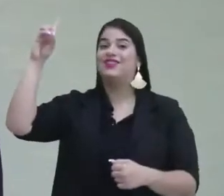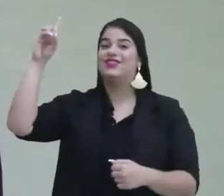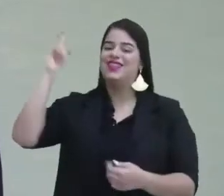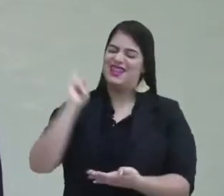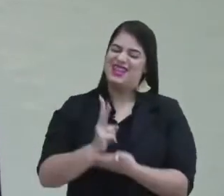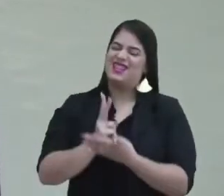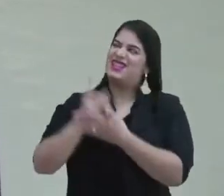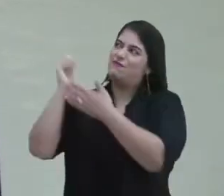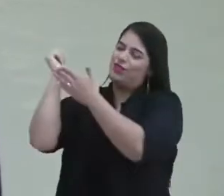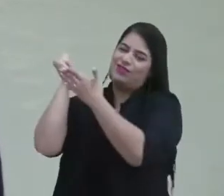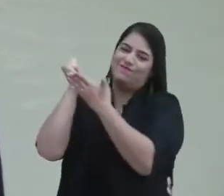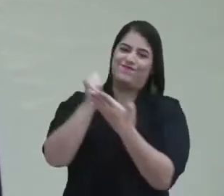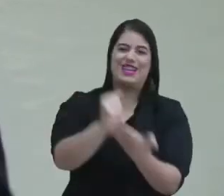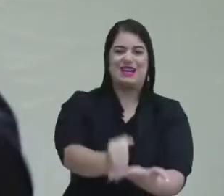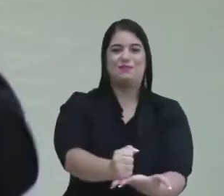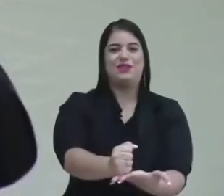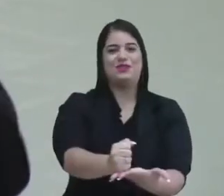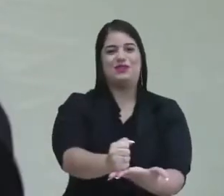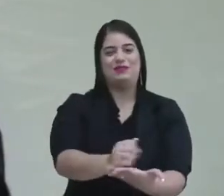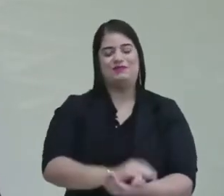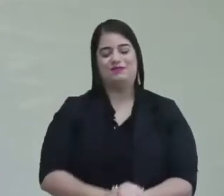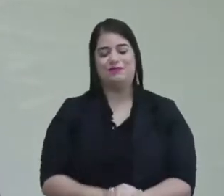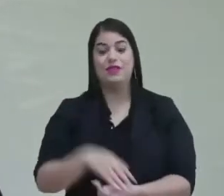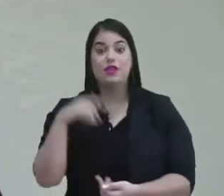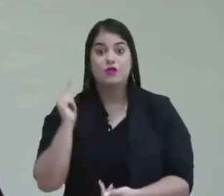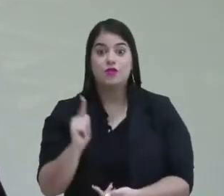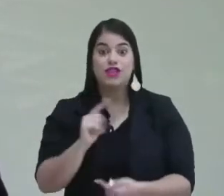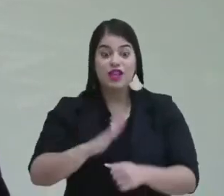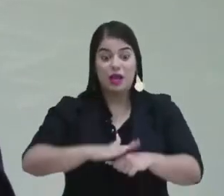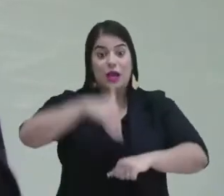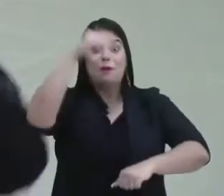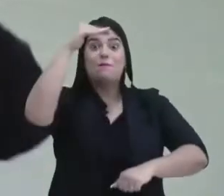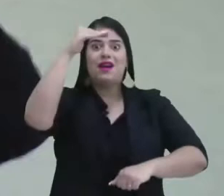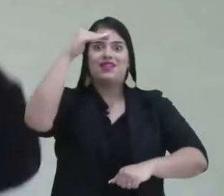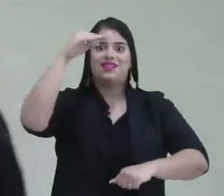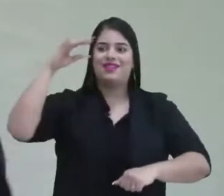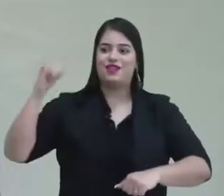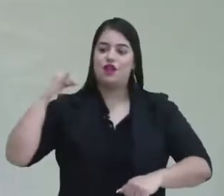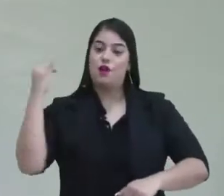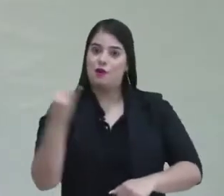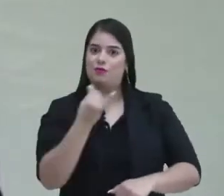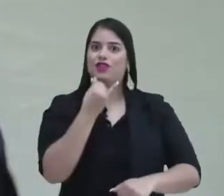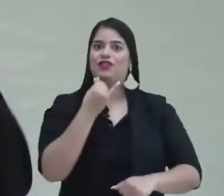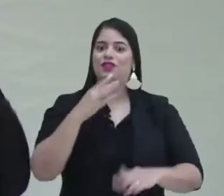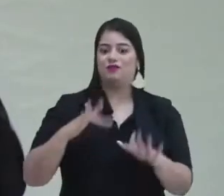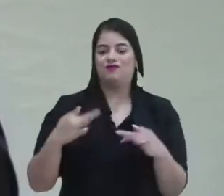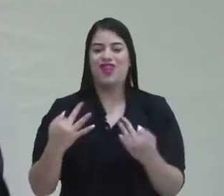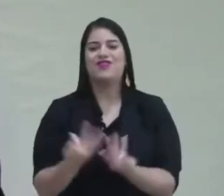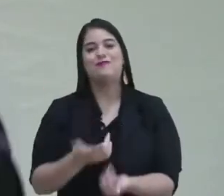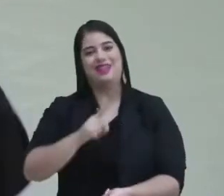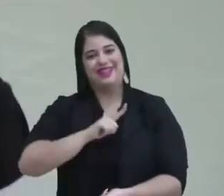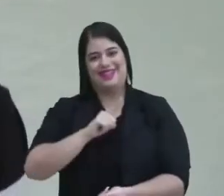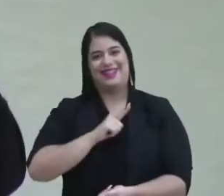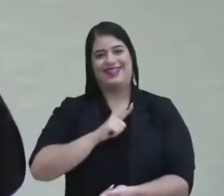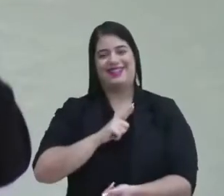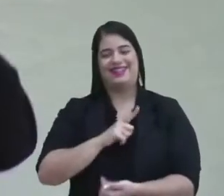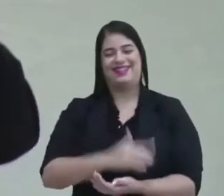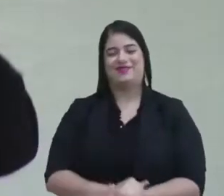sempre lhe abençoando e conseguindo cada vez mais alcançar os objetivos com essa grande família que você tem, que